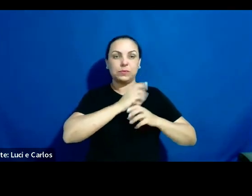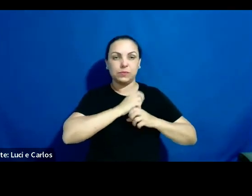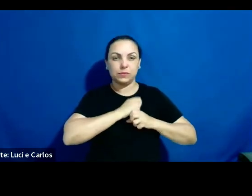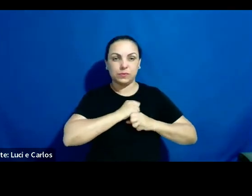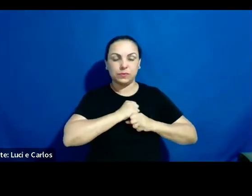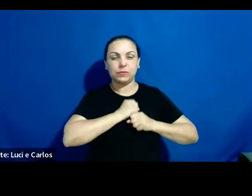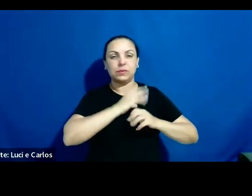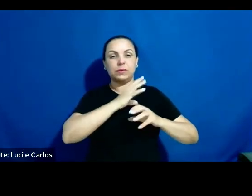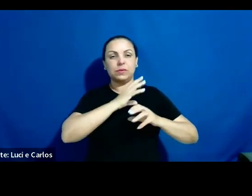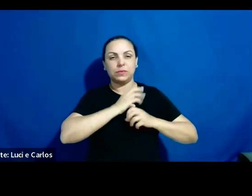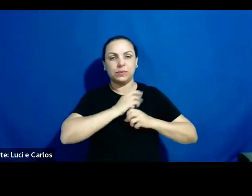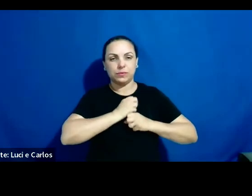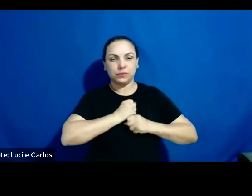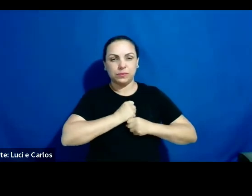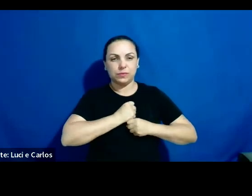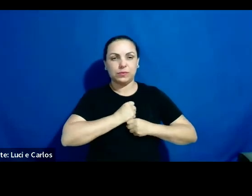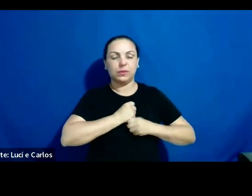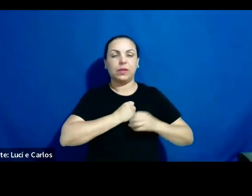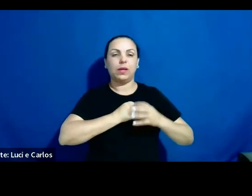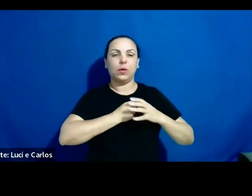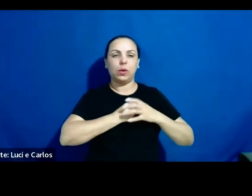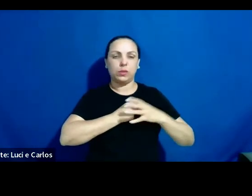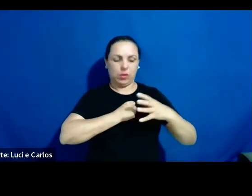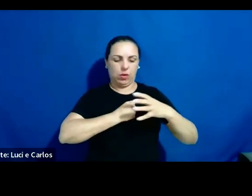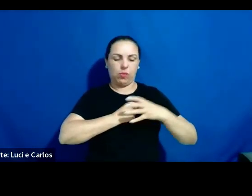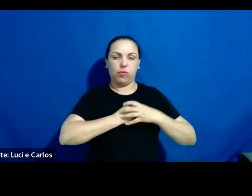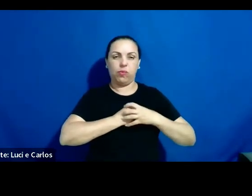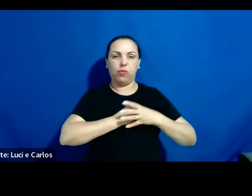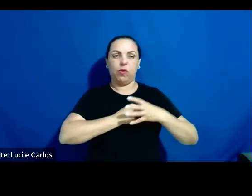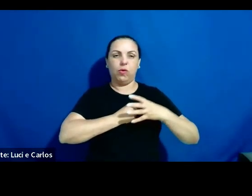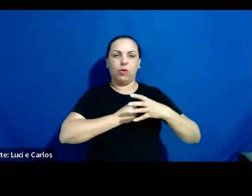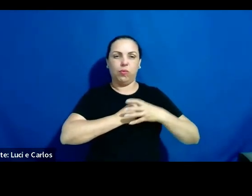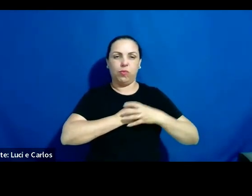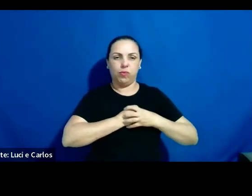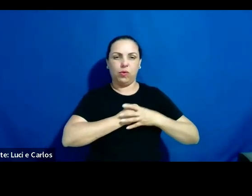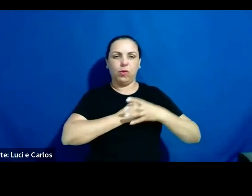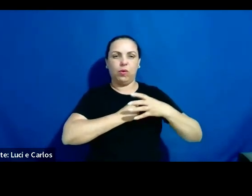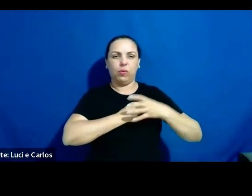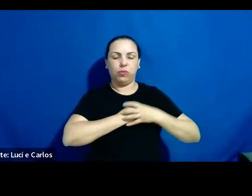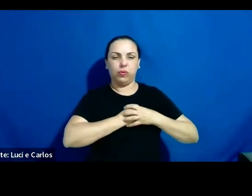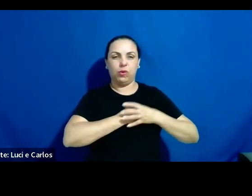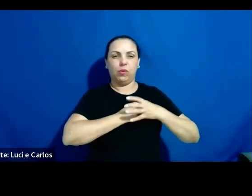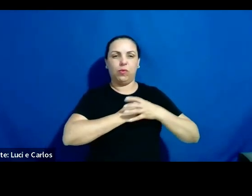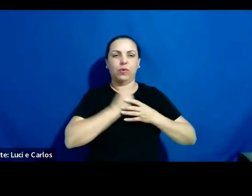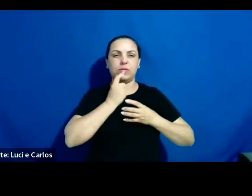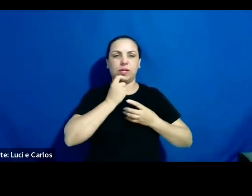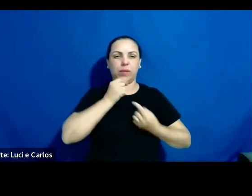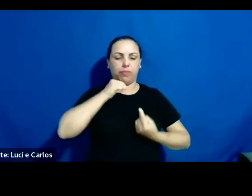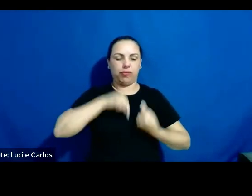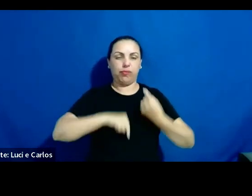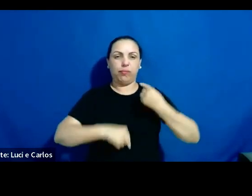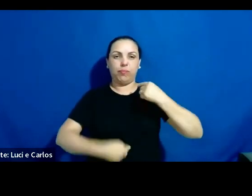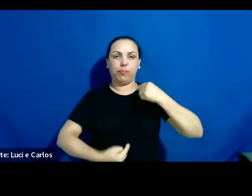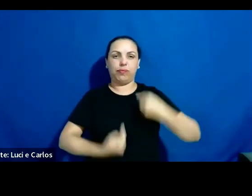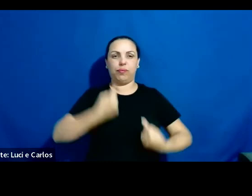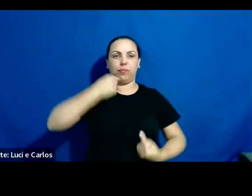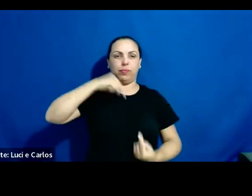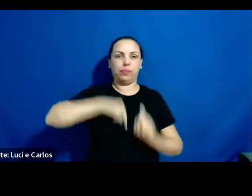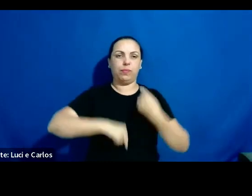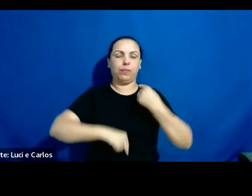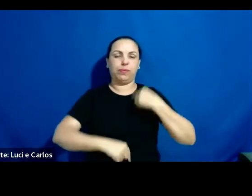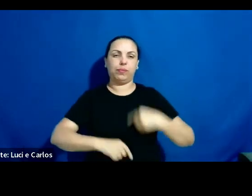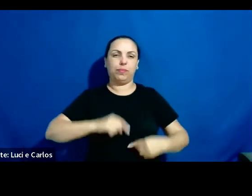a contração das câmaras do coração e, consequentemente, o bombeamento do sangue para as diferentes partes do nosso